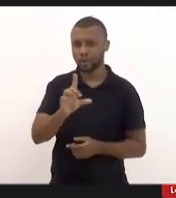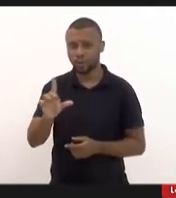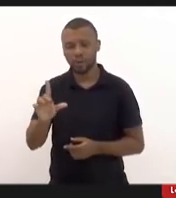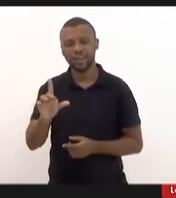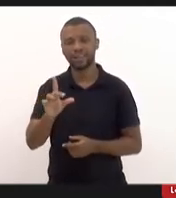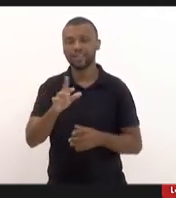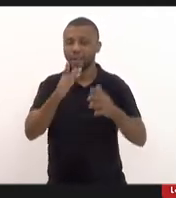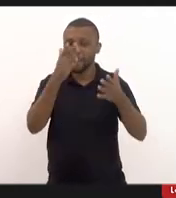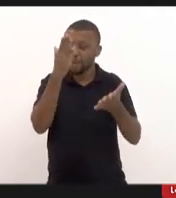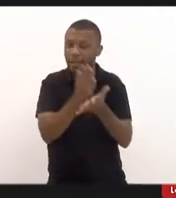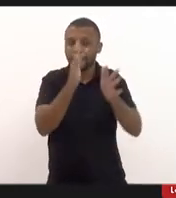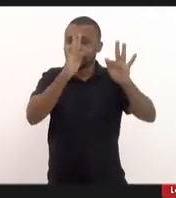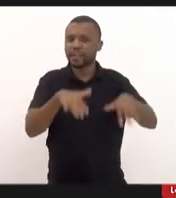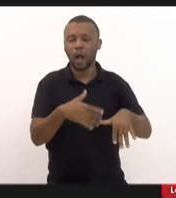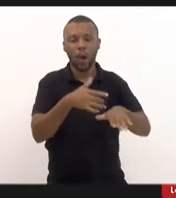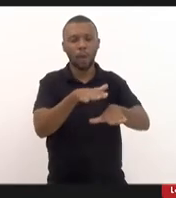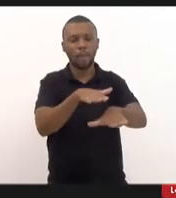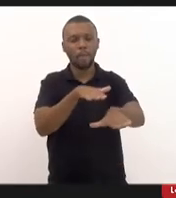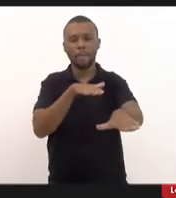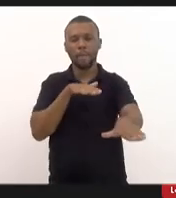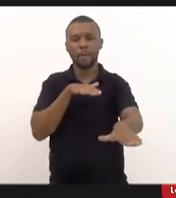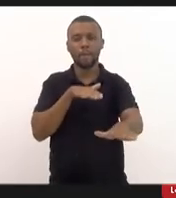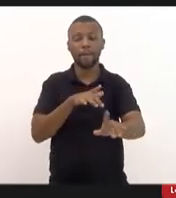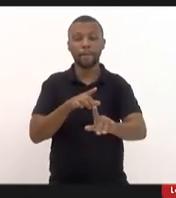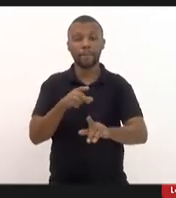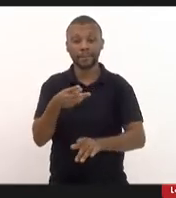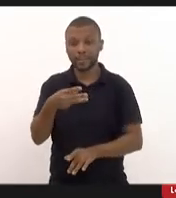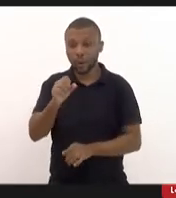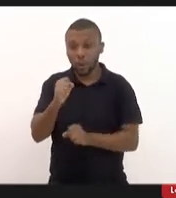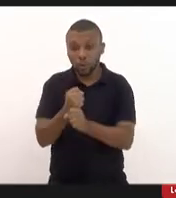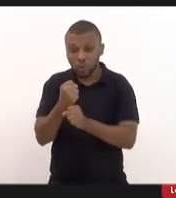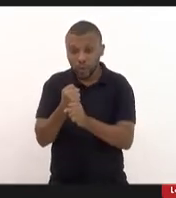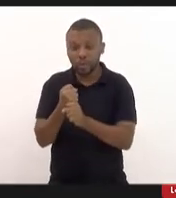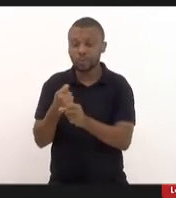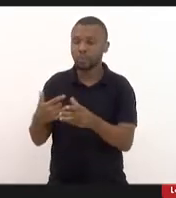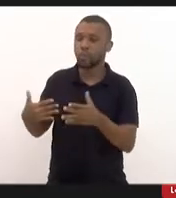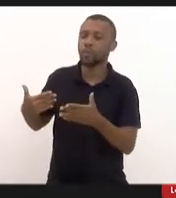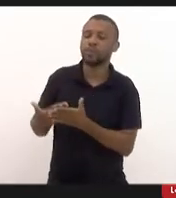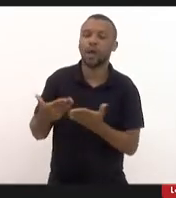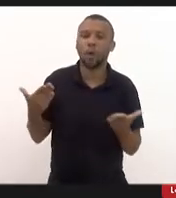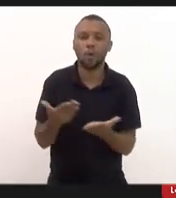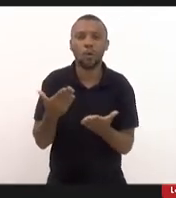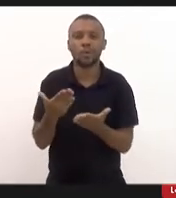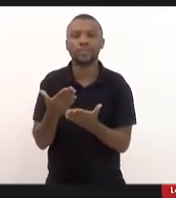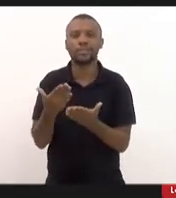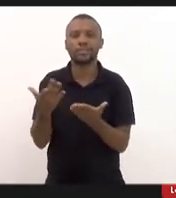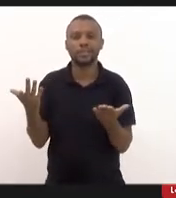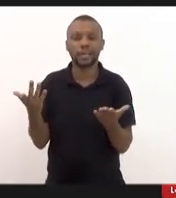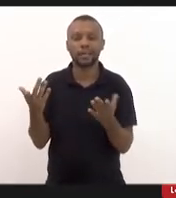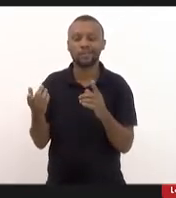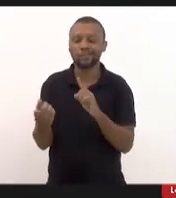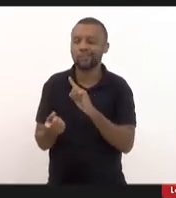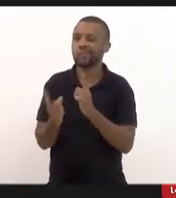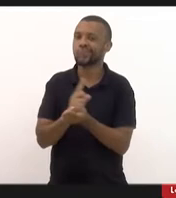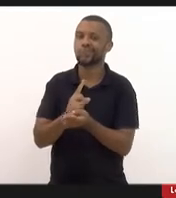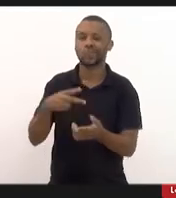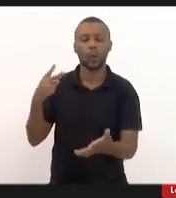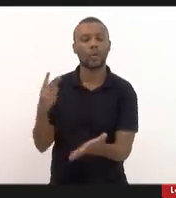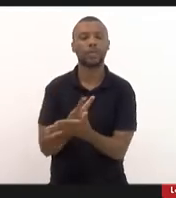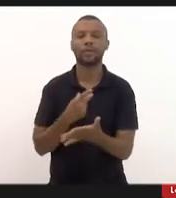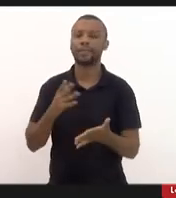aconteceu. Primeiramente, eu penso que a questão estrutural, a parte de infraestrutura do